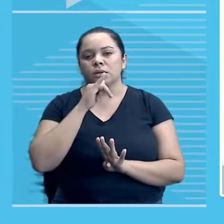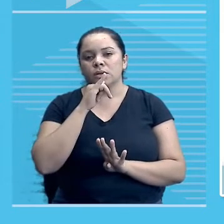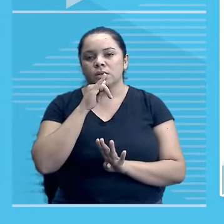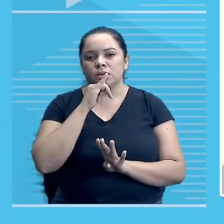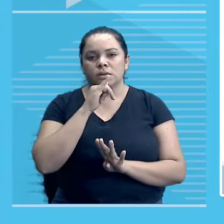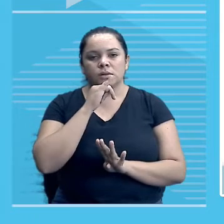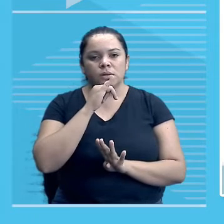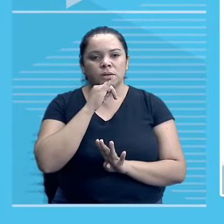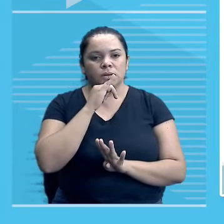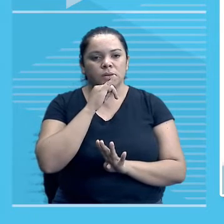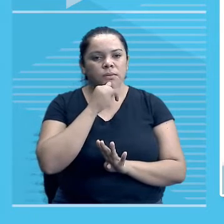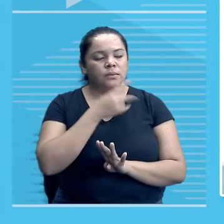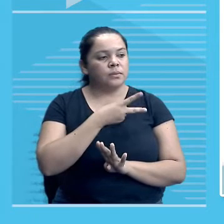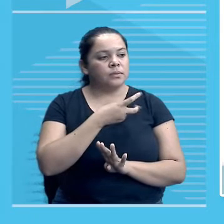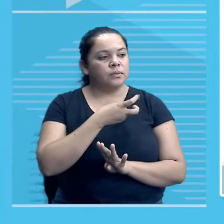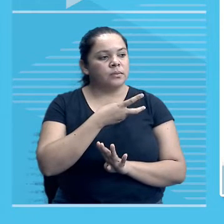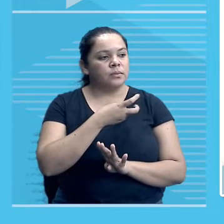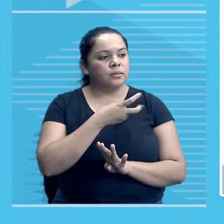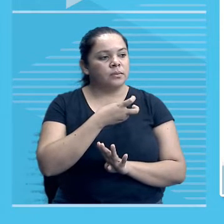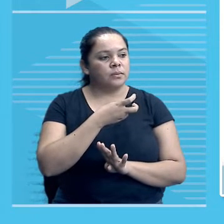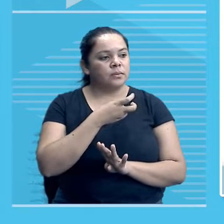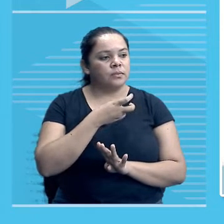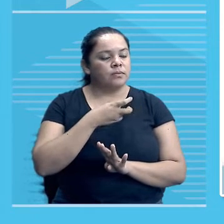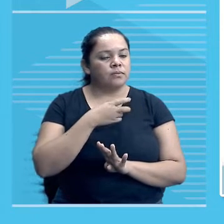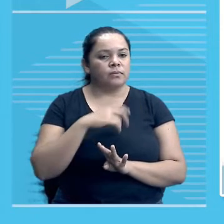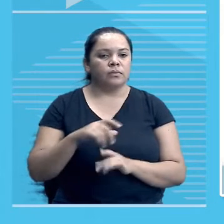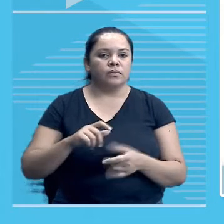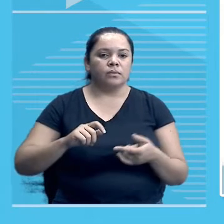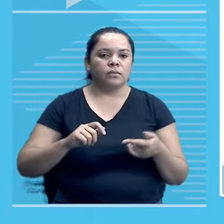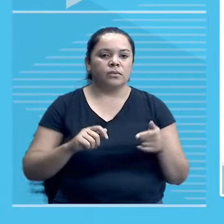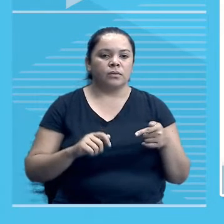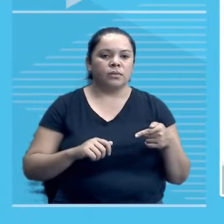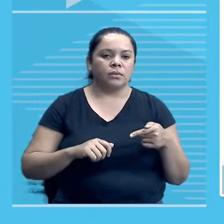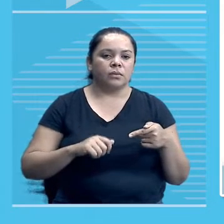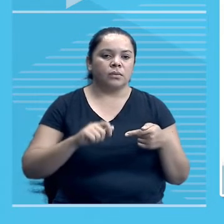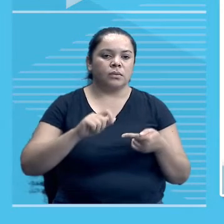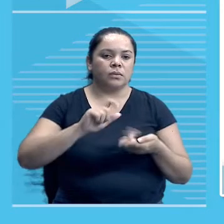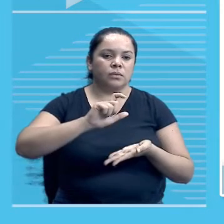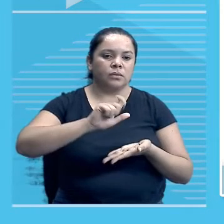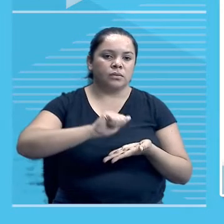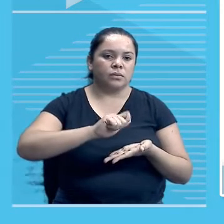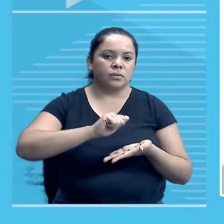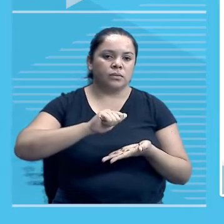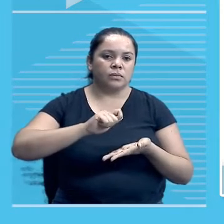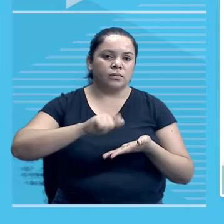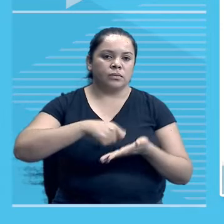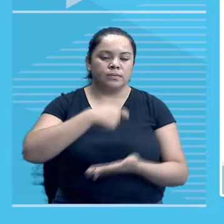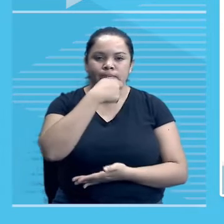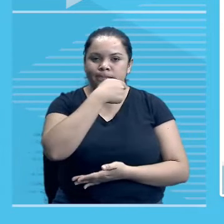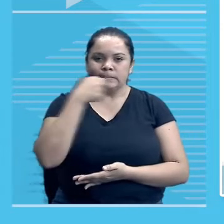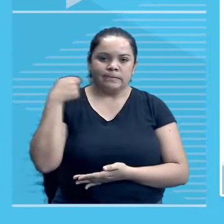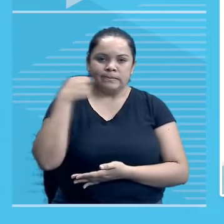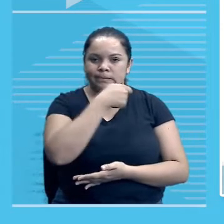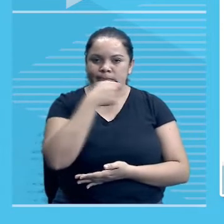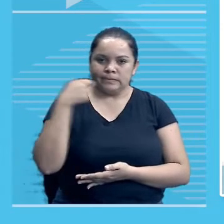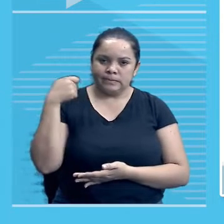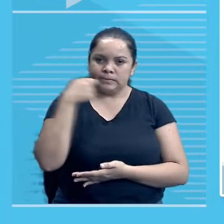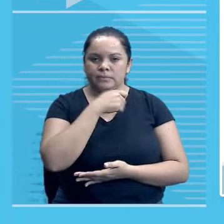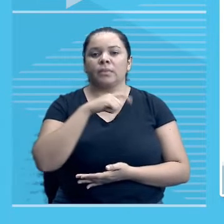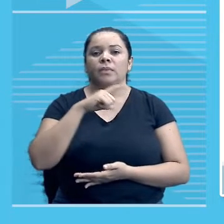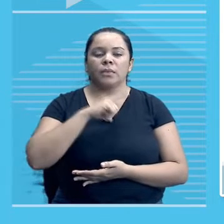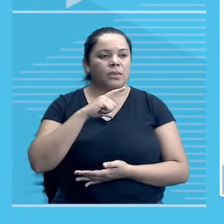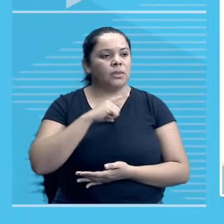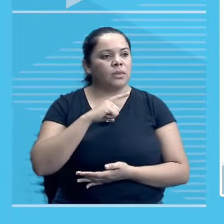deixa eu dar uma olhada aqui. Por exemplo, no creme dental tem bicarbonato para neutralizar a acidez do pH da boca,